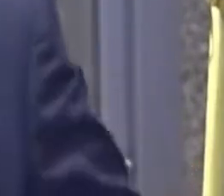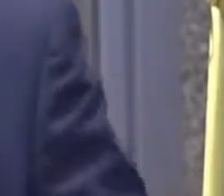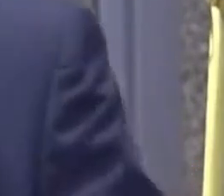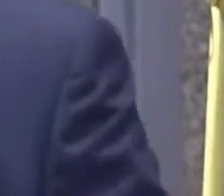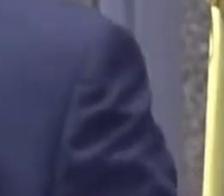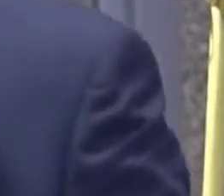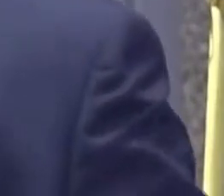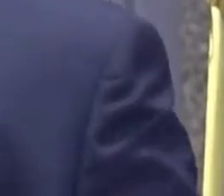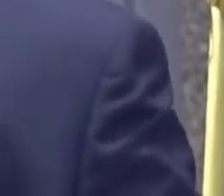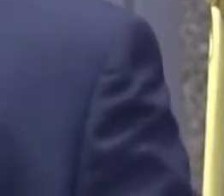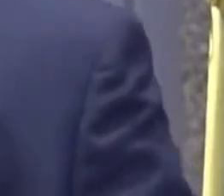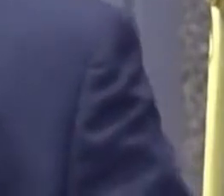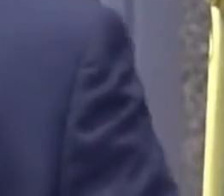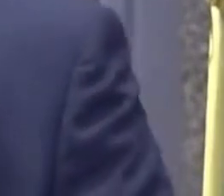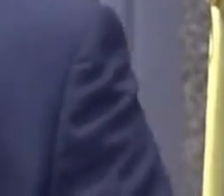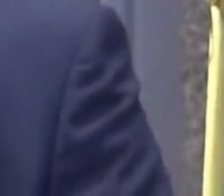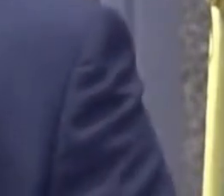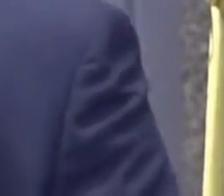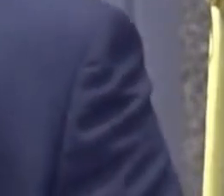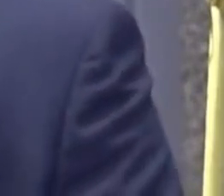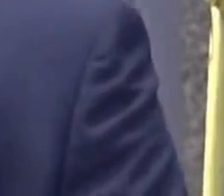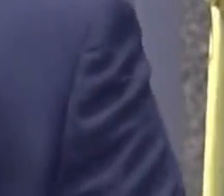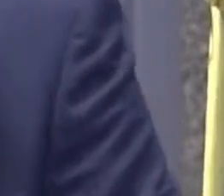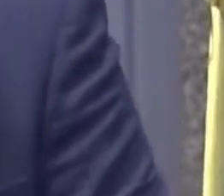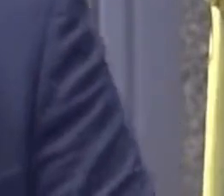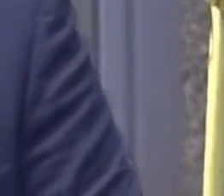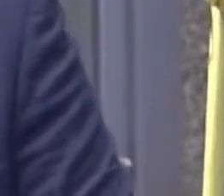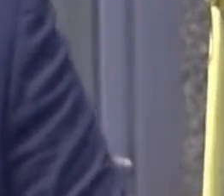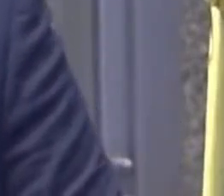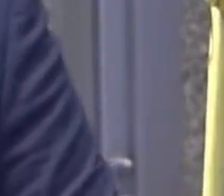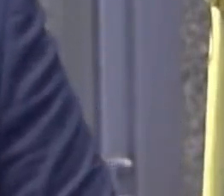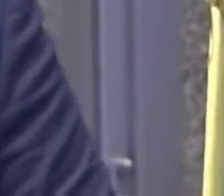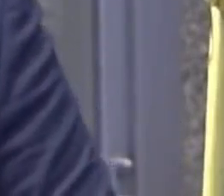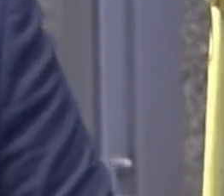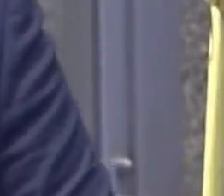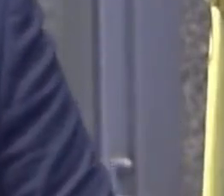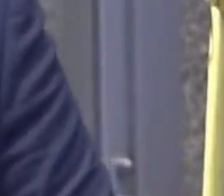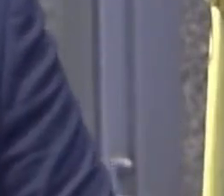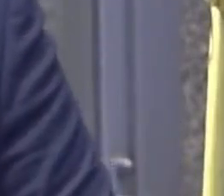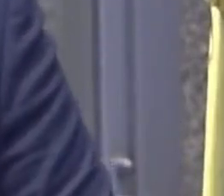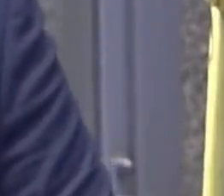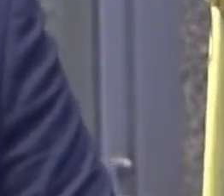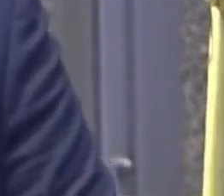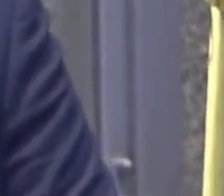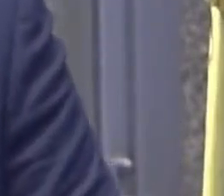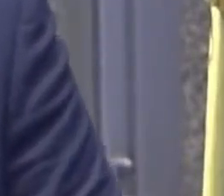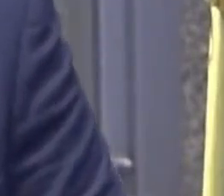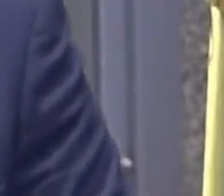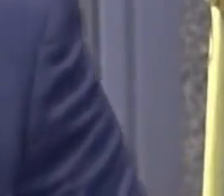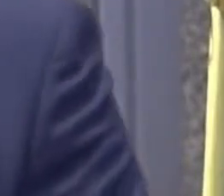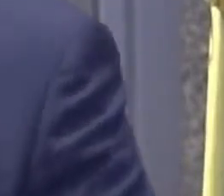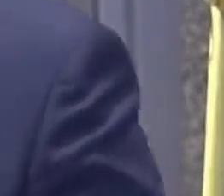porque primeiro que nós vamos ter um desabastecimento nós vamos ter a falta de RH nessas unidades de profissionais